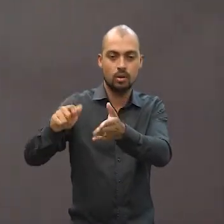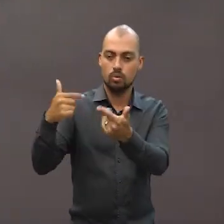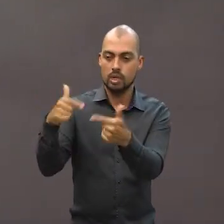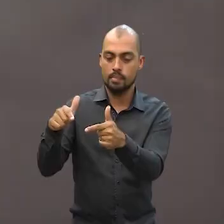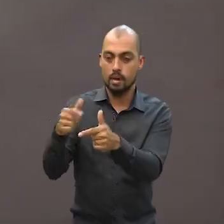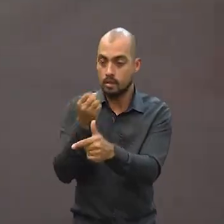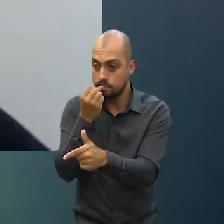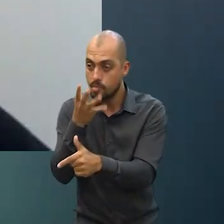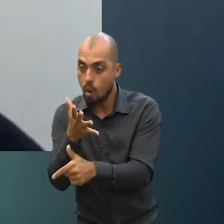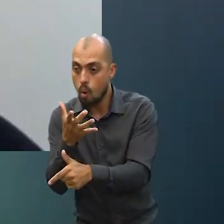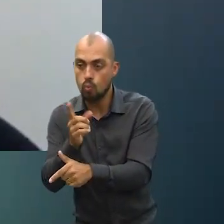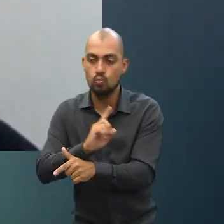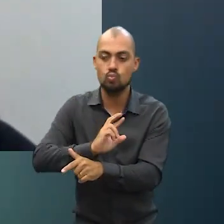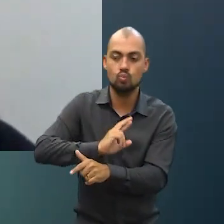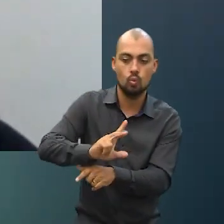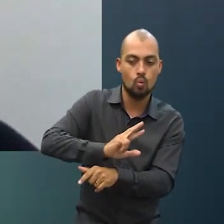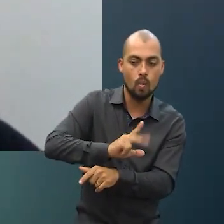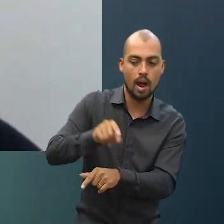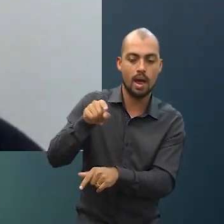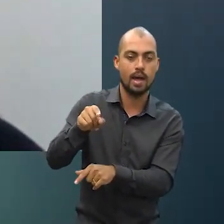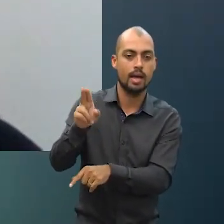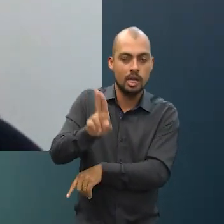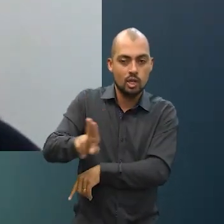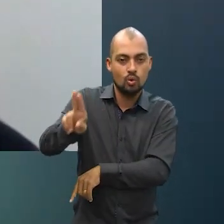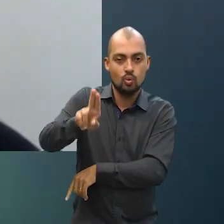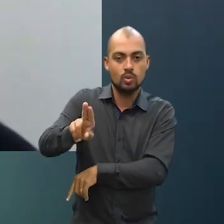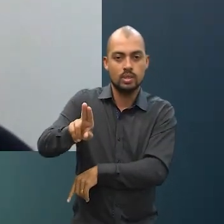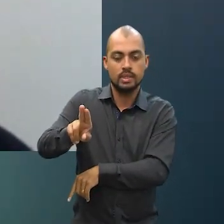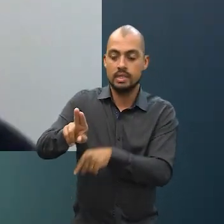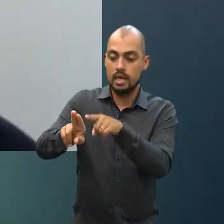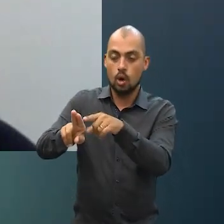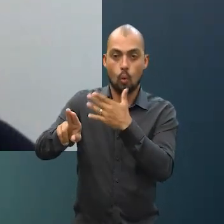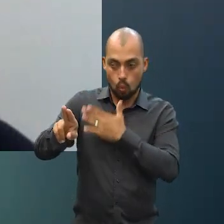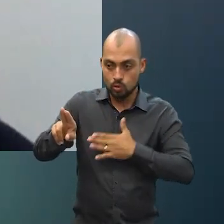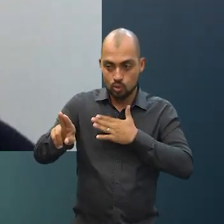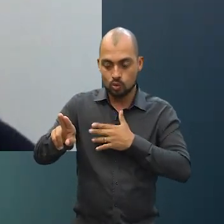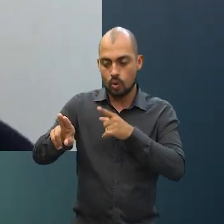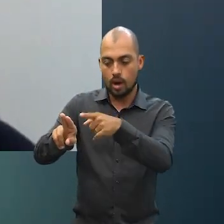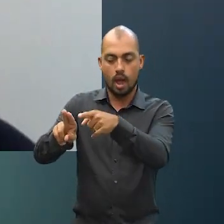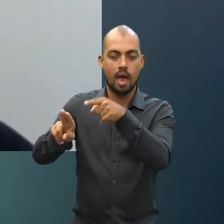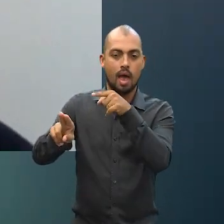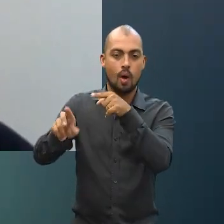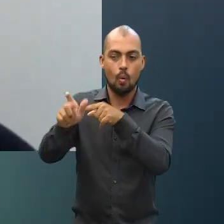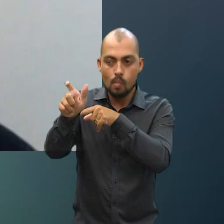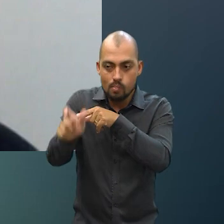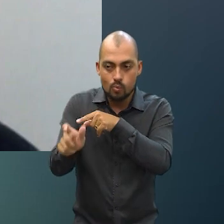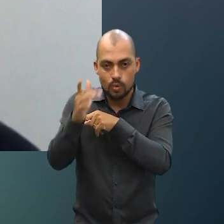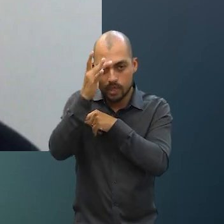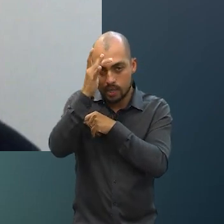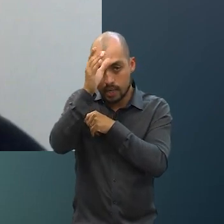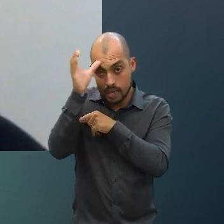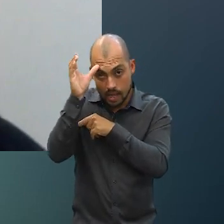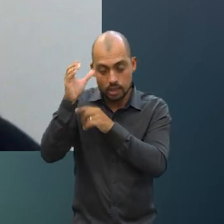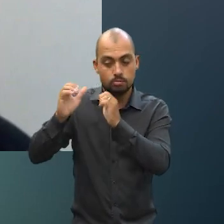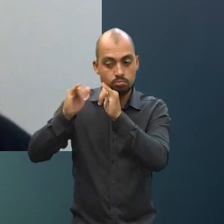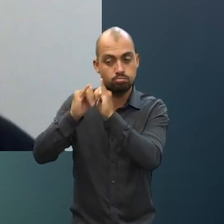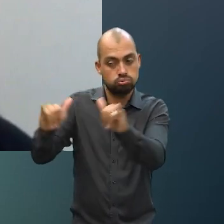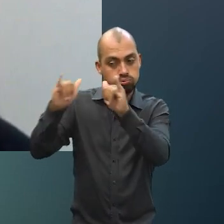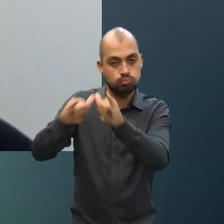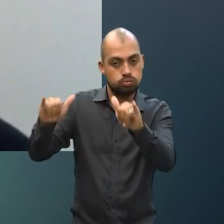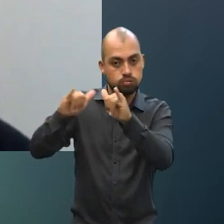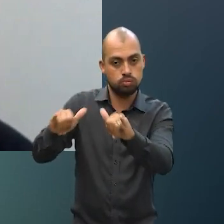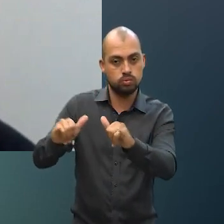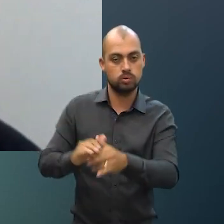gente presta, porque ele utiliza uma vez, ele conta para um amigo, a plataforma também possibilita